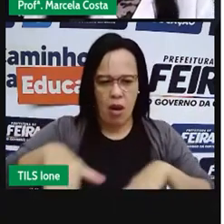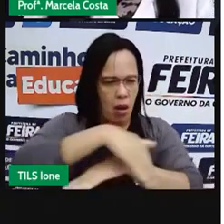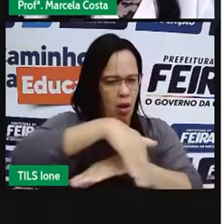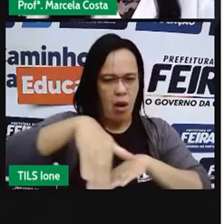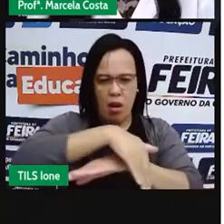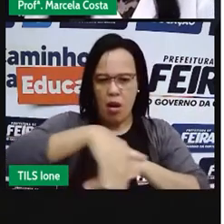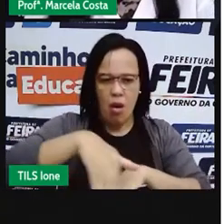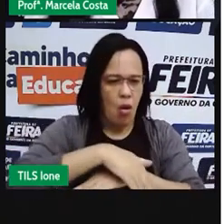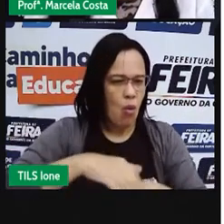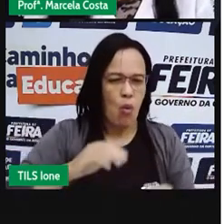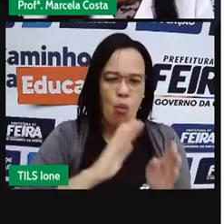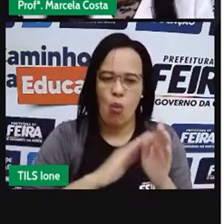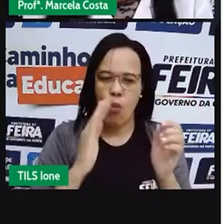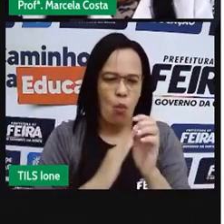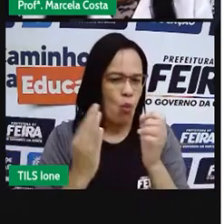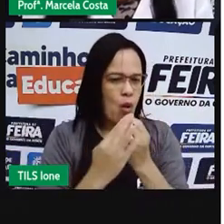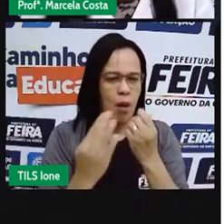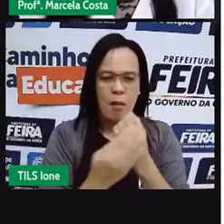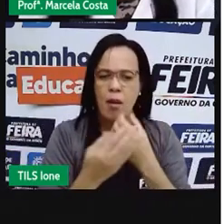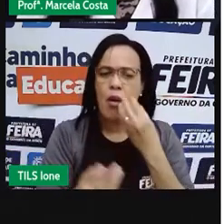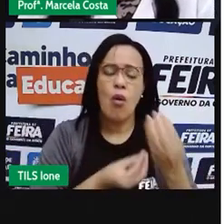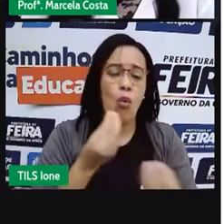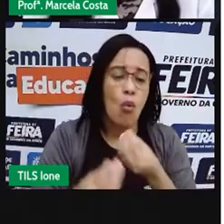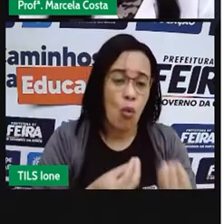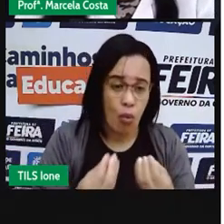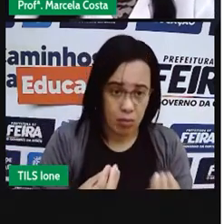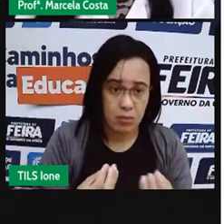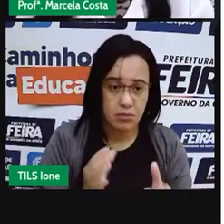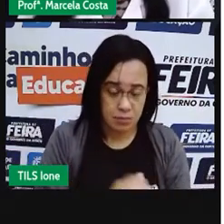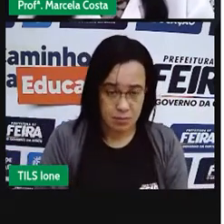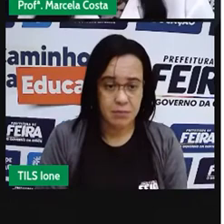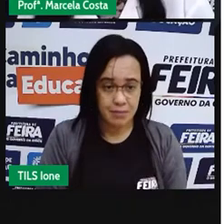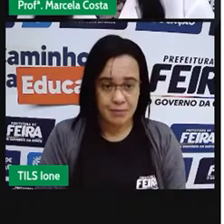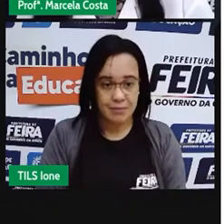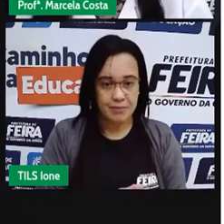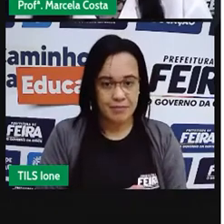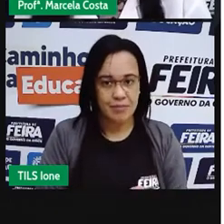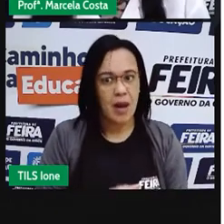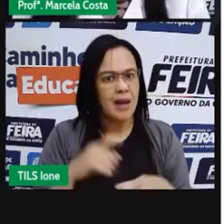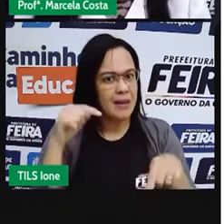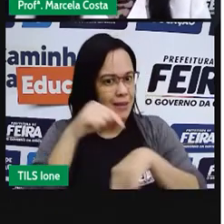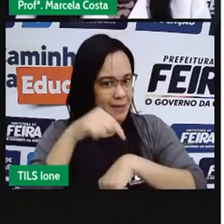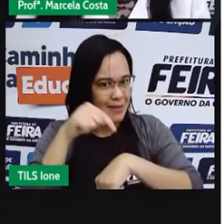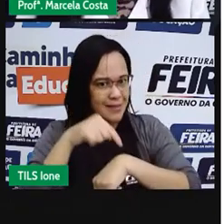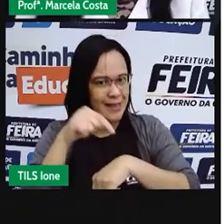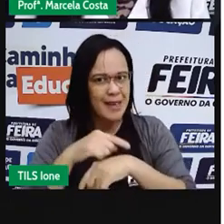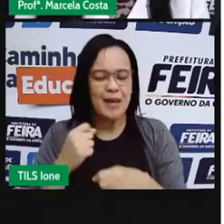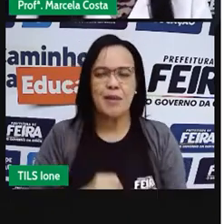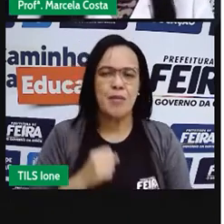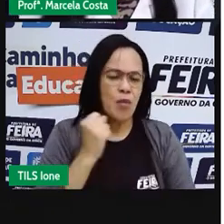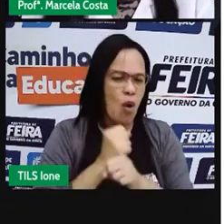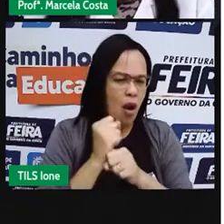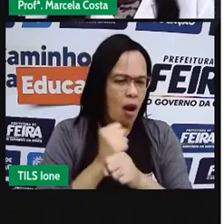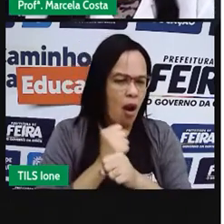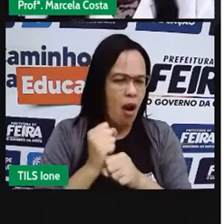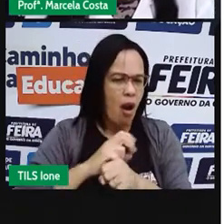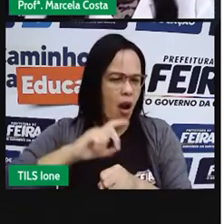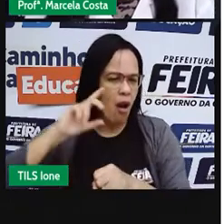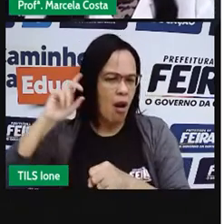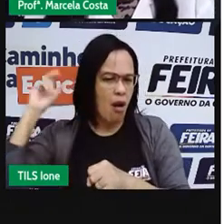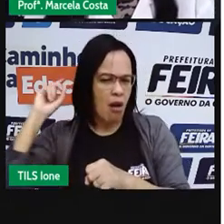gente vê também o tempo, se aconteceu durante alguns anos, se aconteceu em alguns